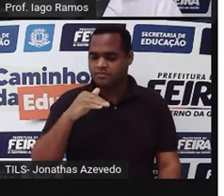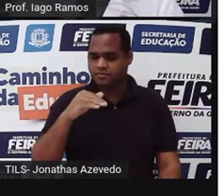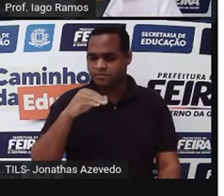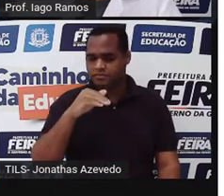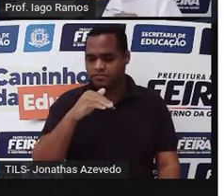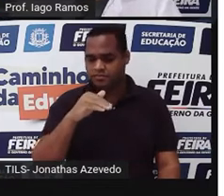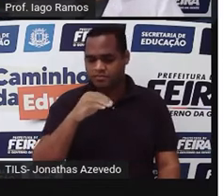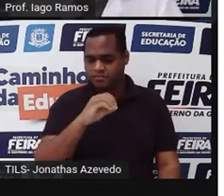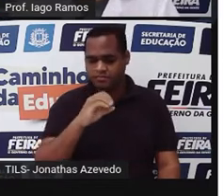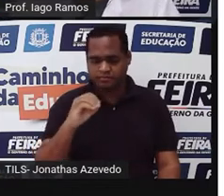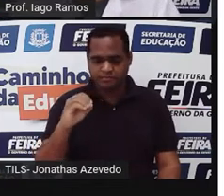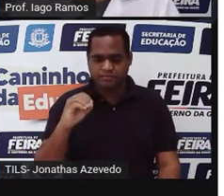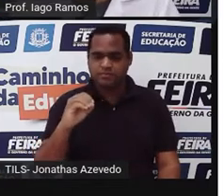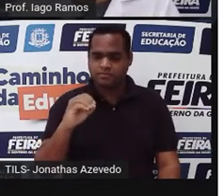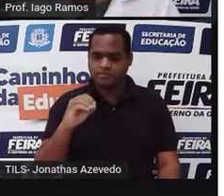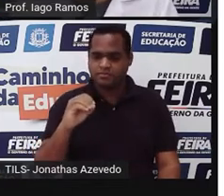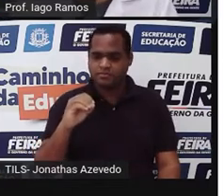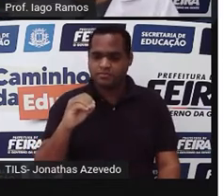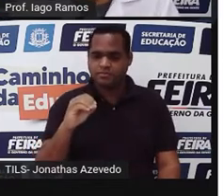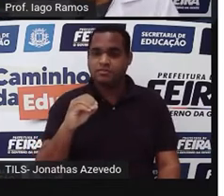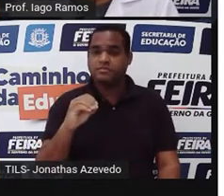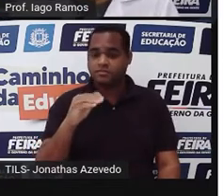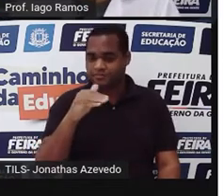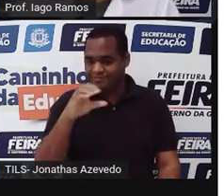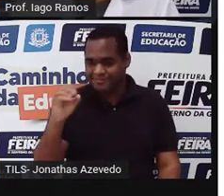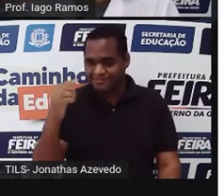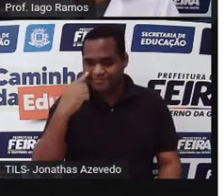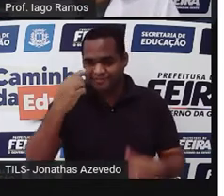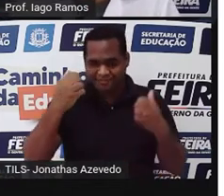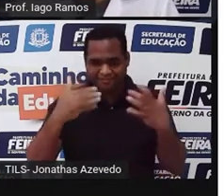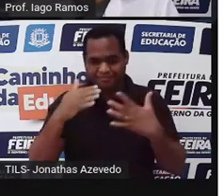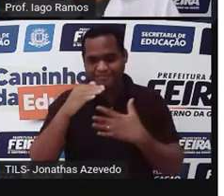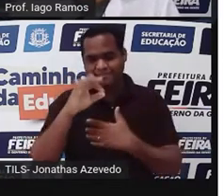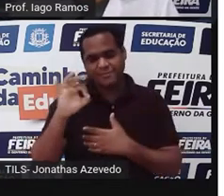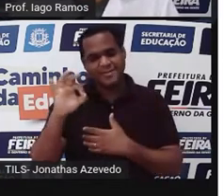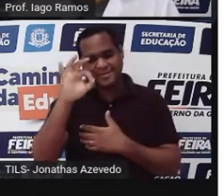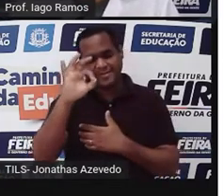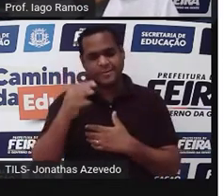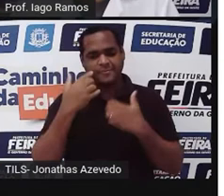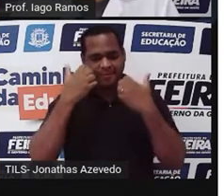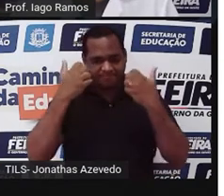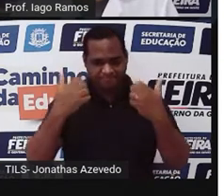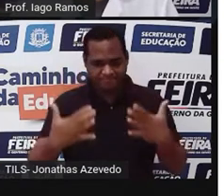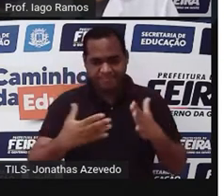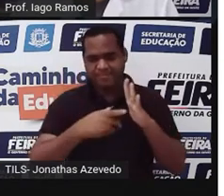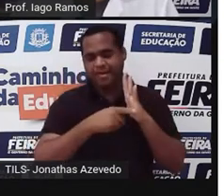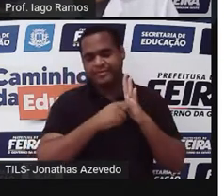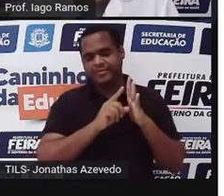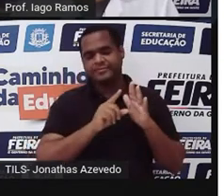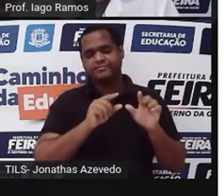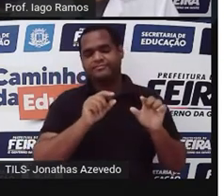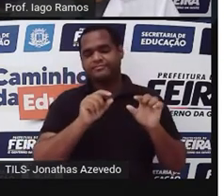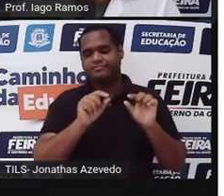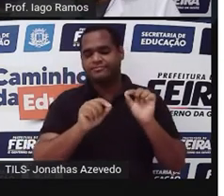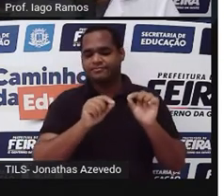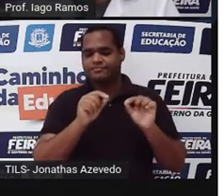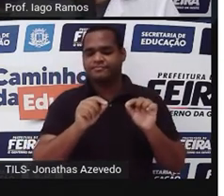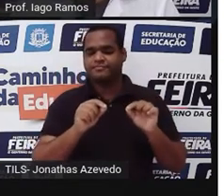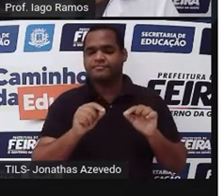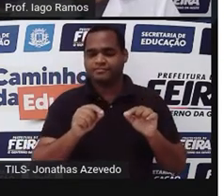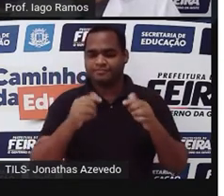que a gente já teve oportunidade de ver em aulas aí anteriores tá bom